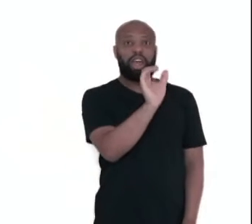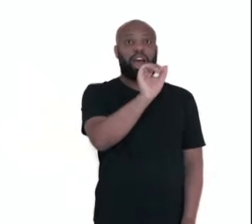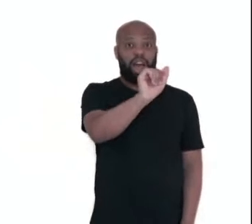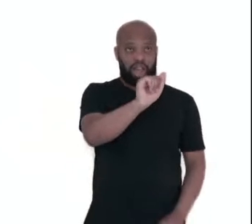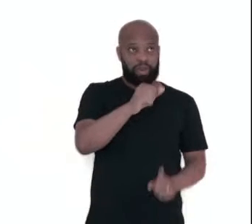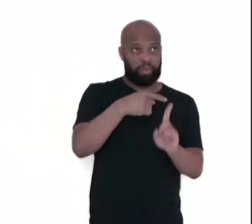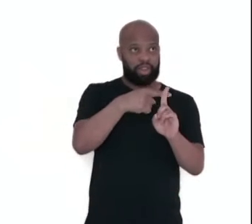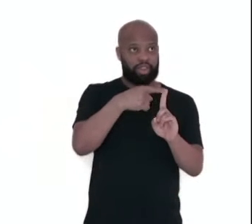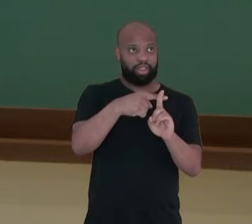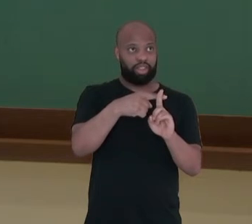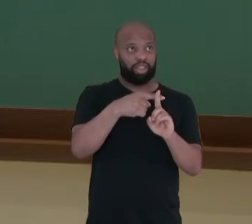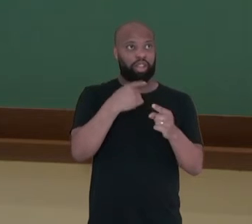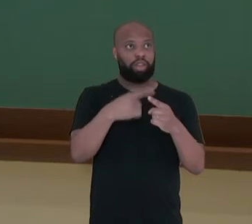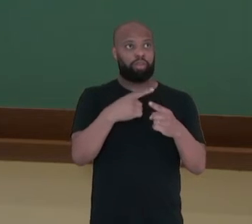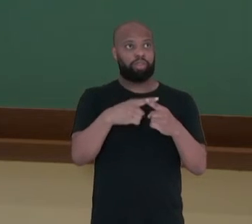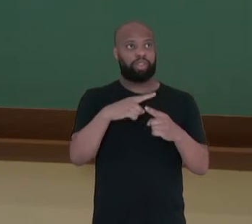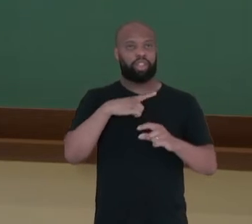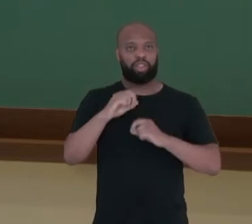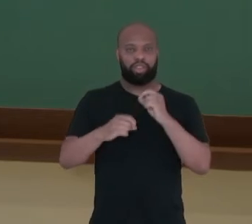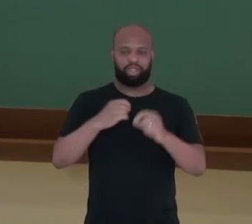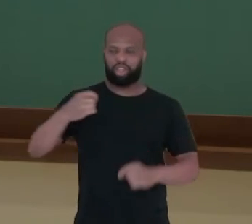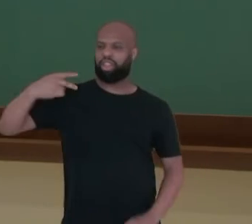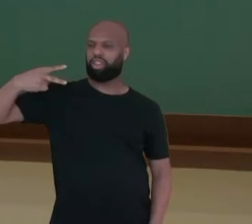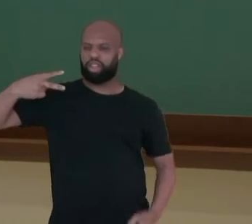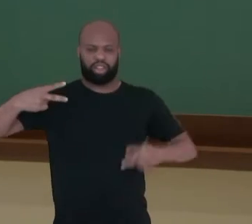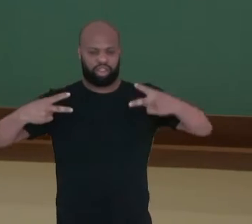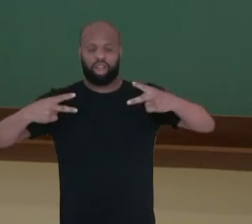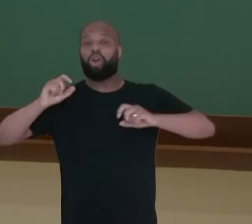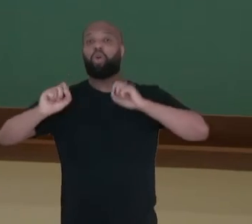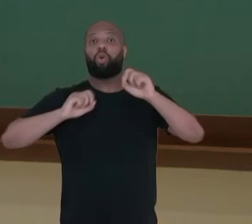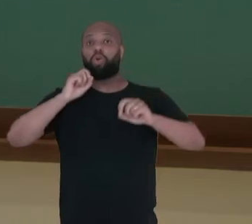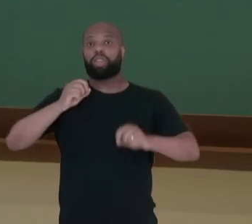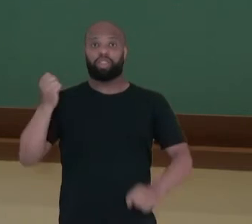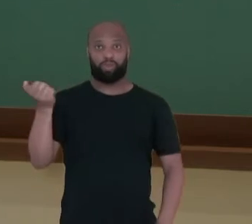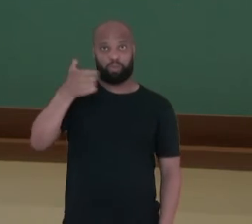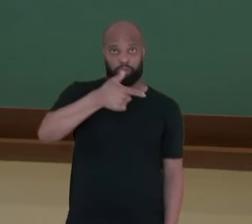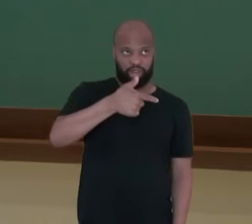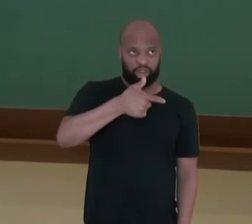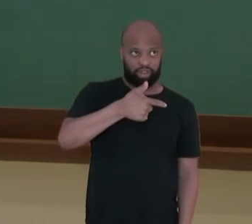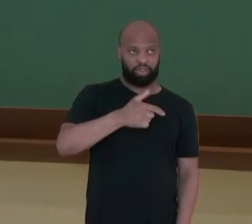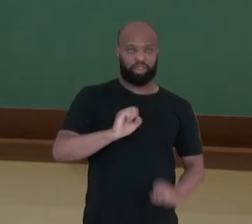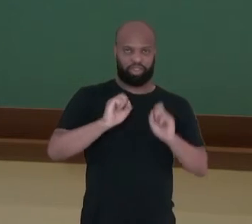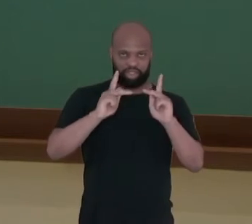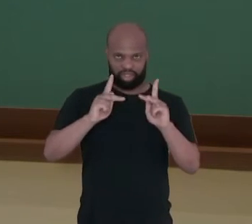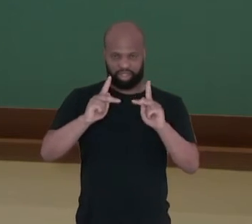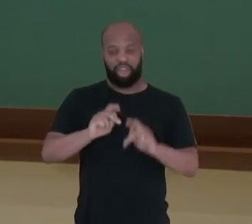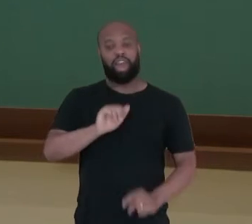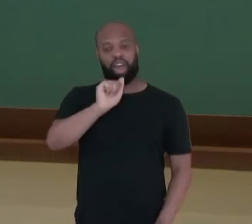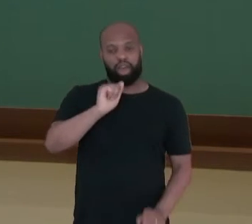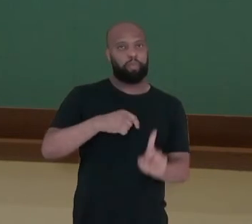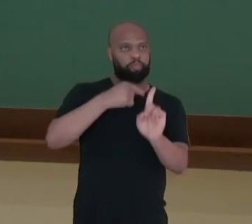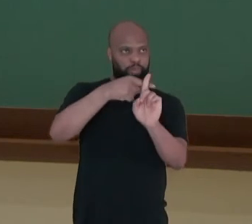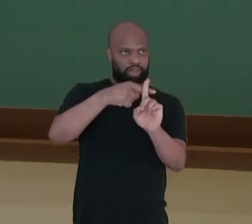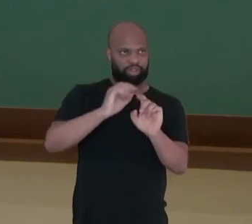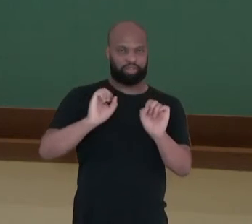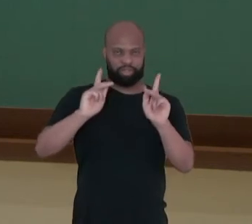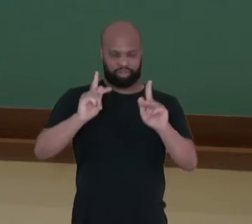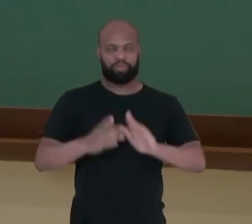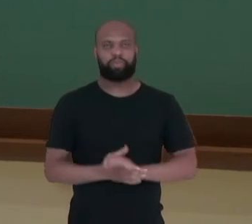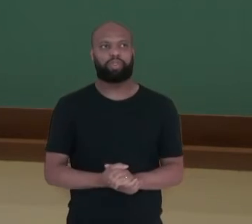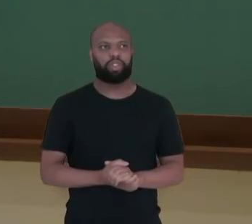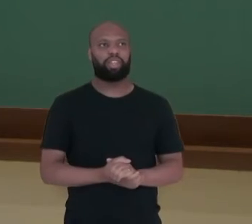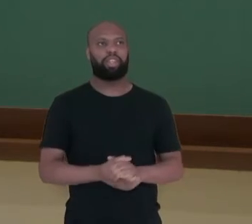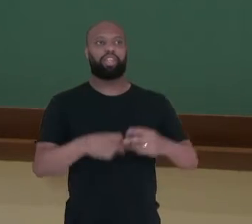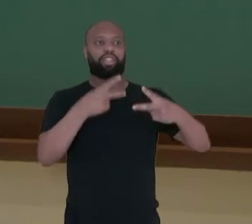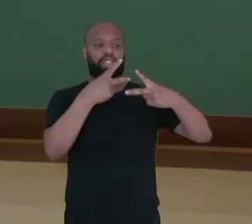que esse símbolo, a boquinha, fica aberta para o que você quer que seja maior. Então, A é maior do que o zero. Tá bom? Beleza. E